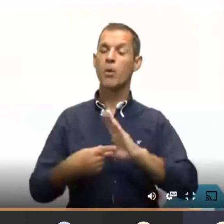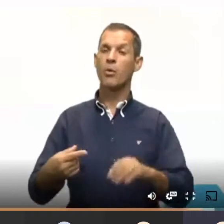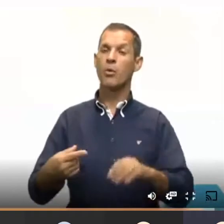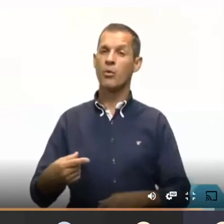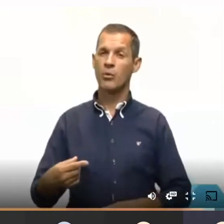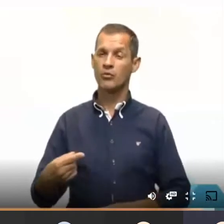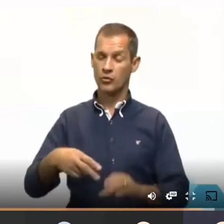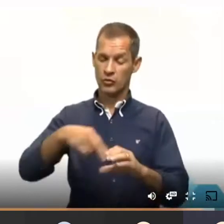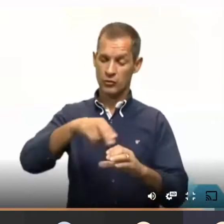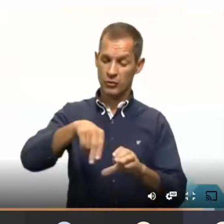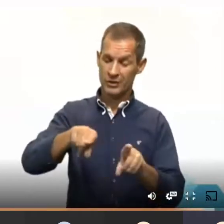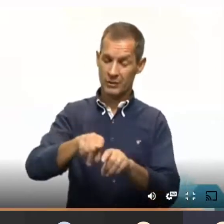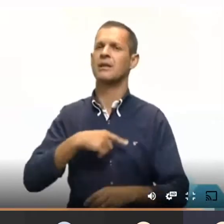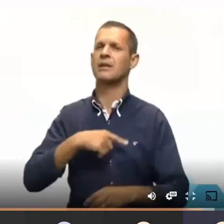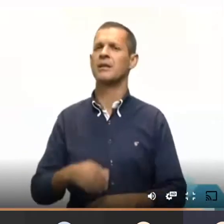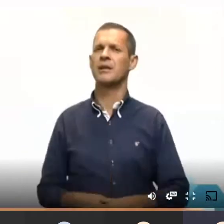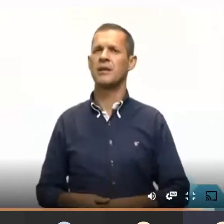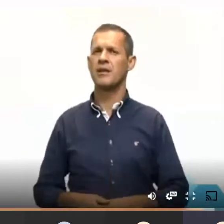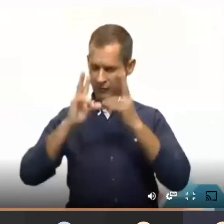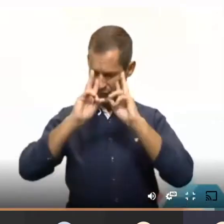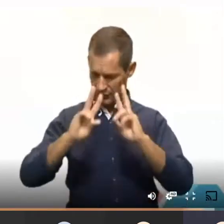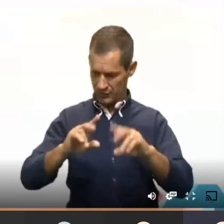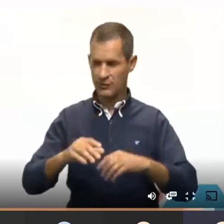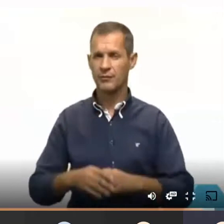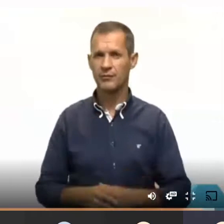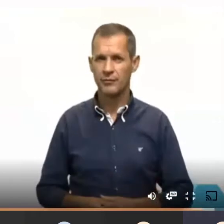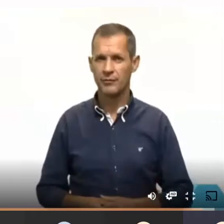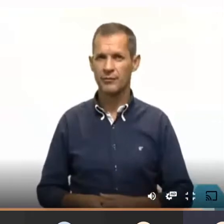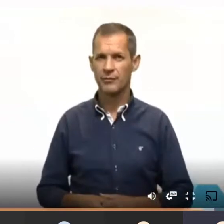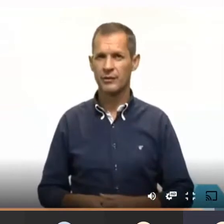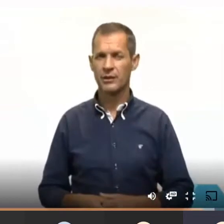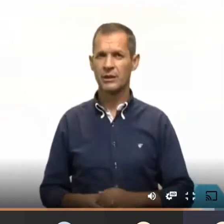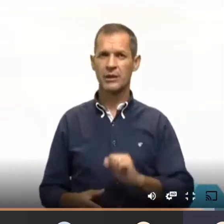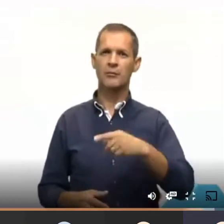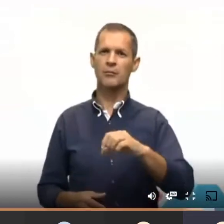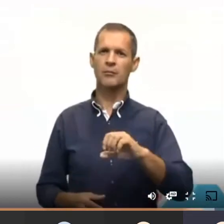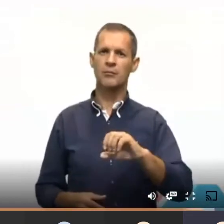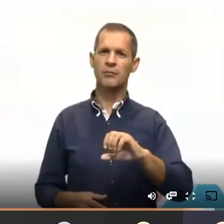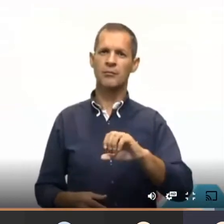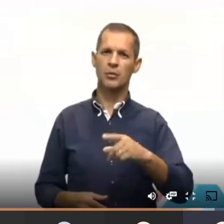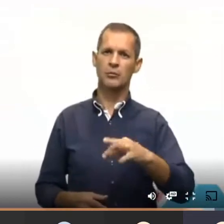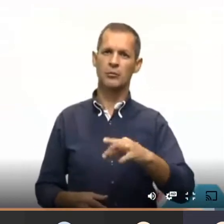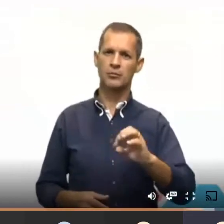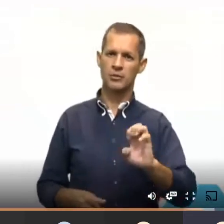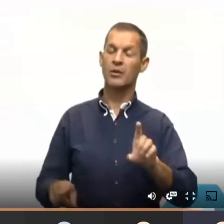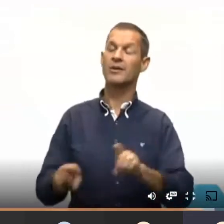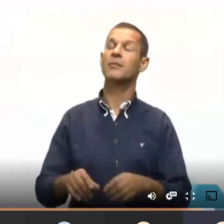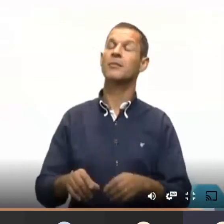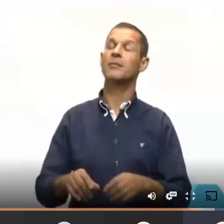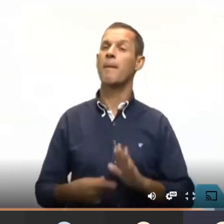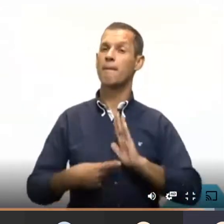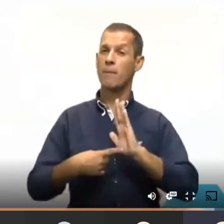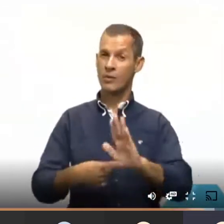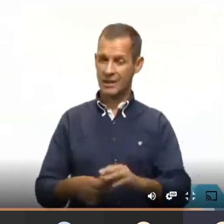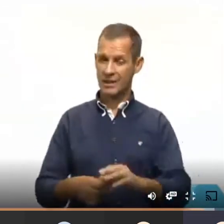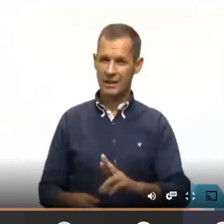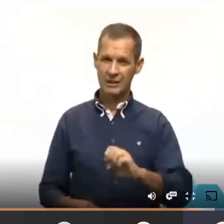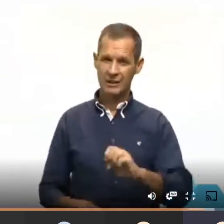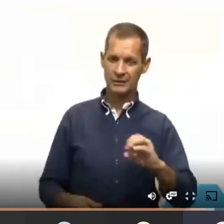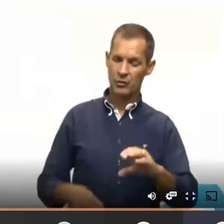nuclear e, no caso, ela também pode ser observada na apoptose, tá ok? E pelo fato dela